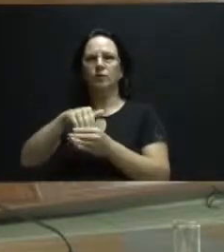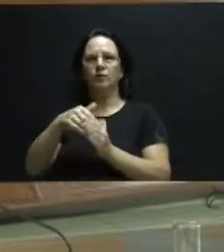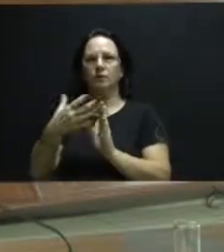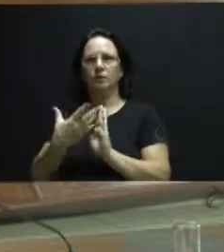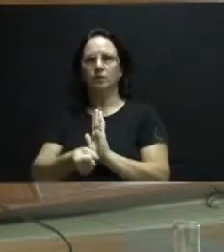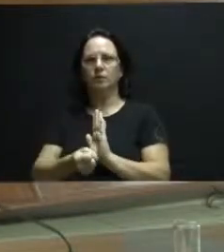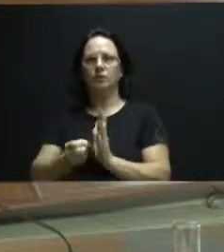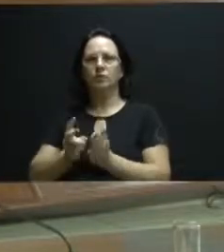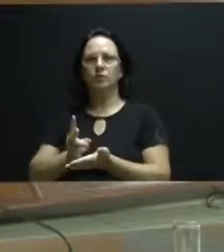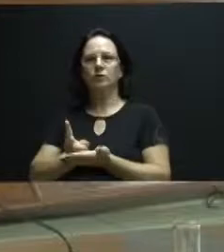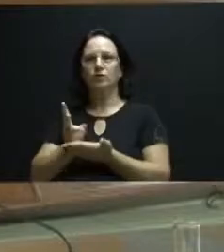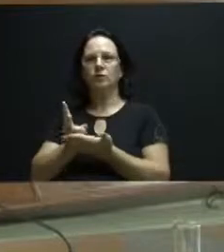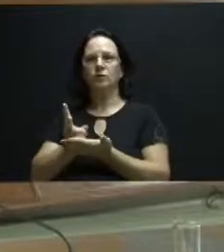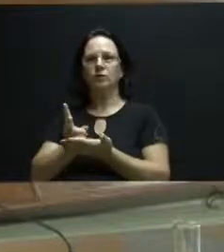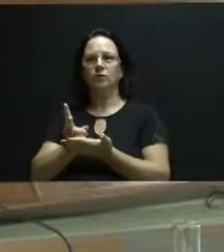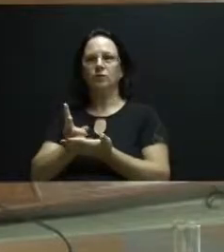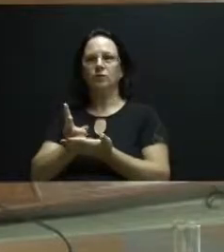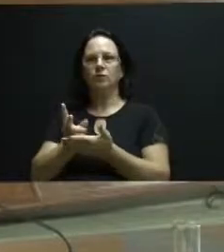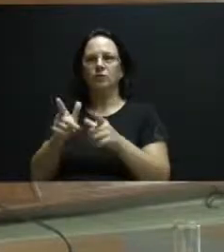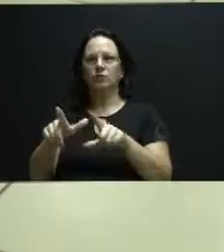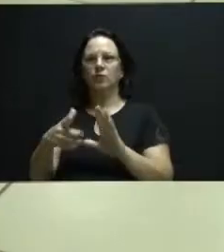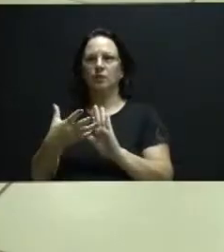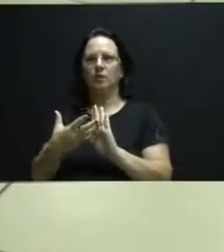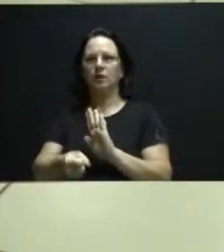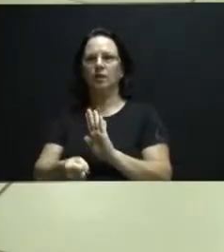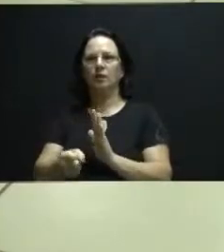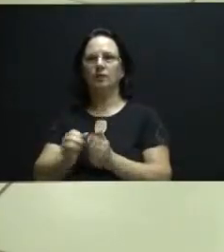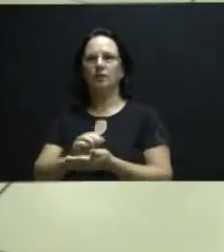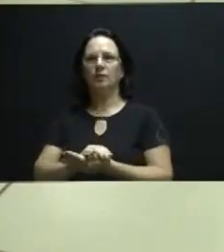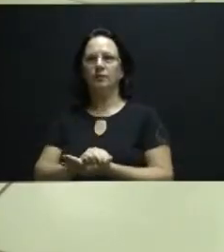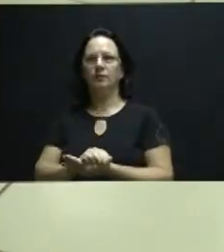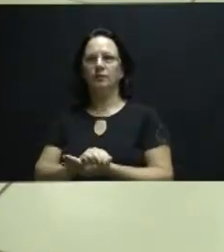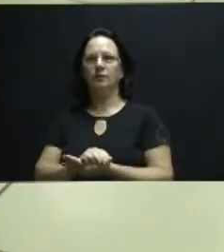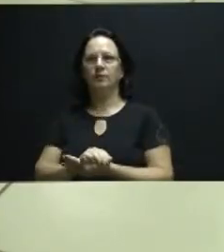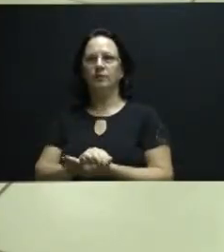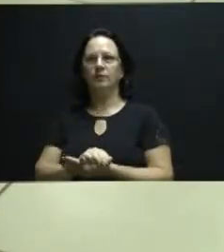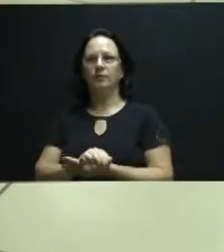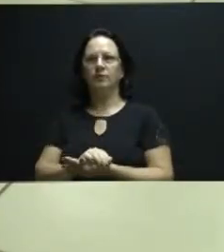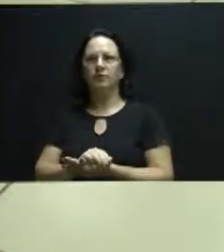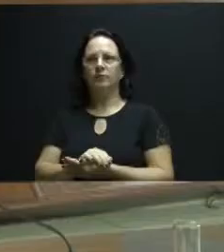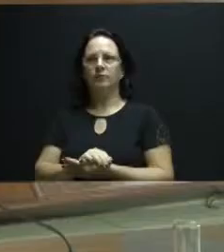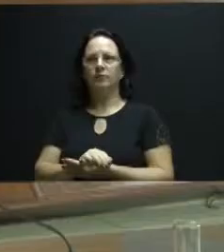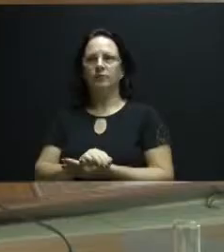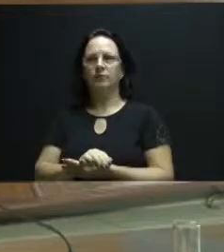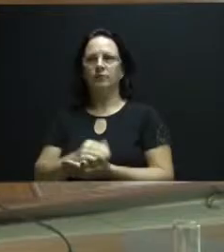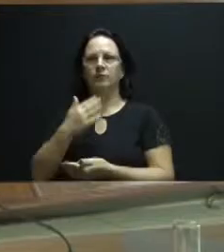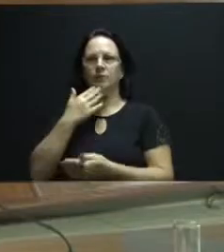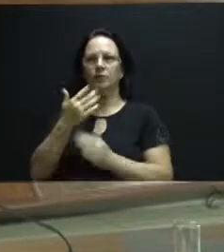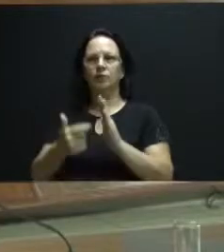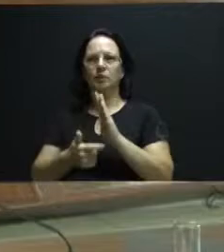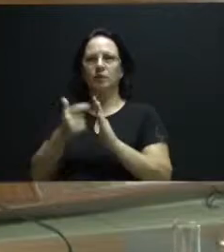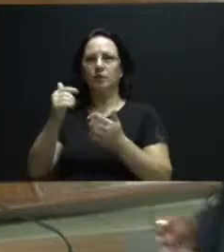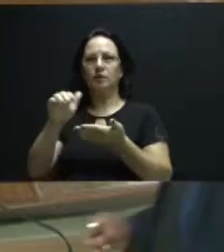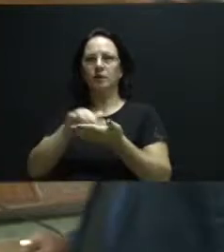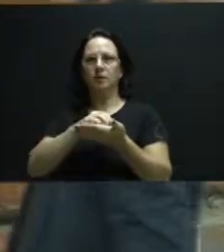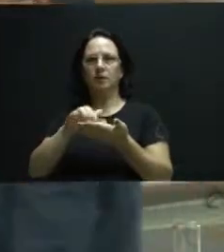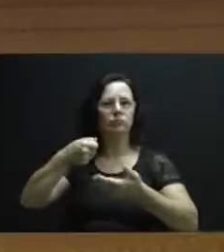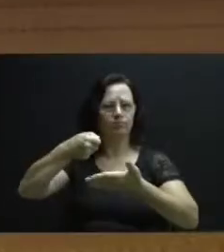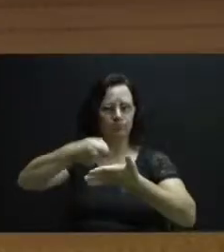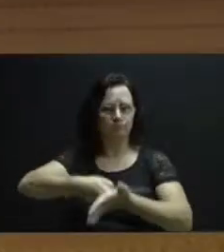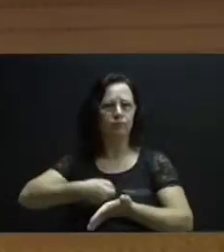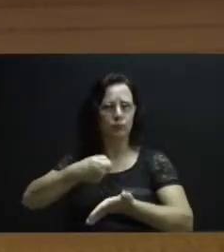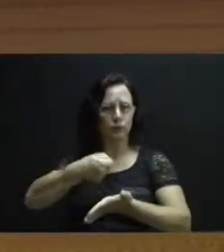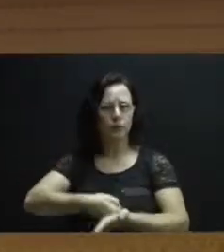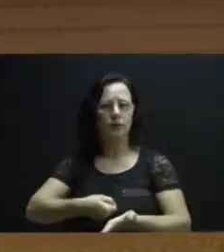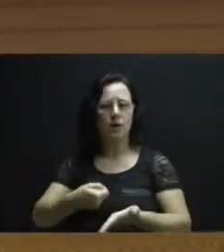o uso a título precário de bens do património pau e dá outras providências em primeira discussão segundo o